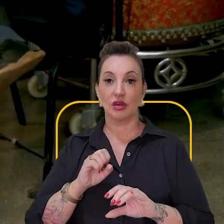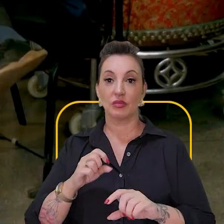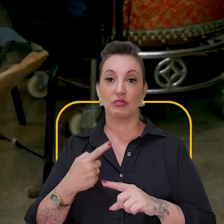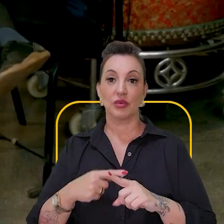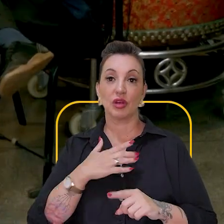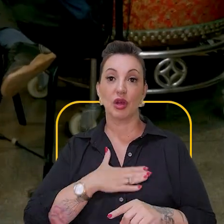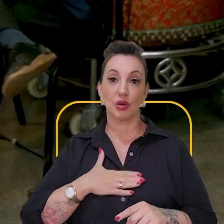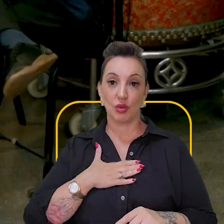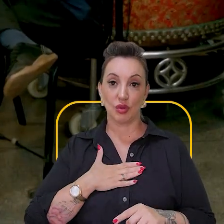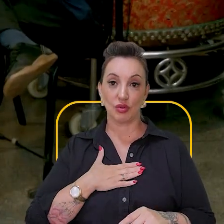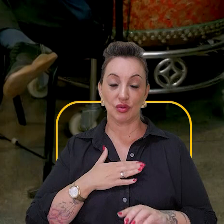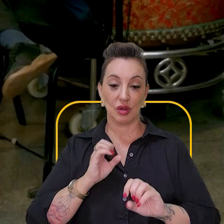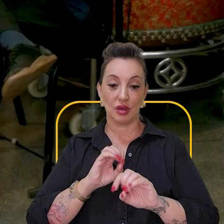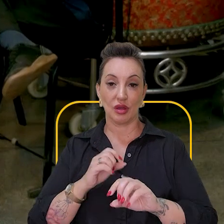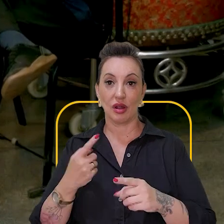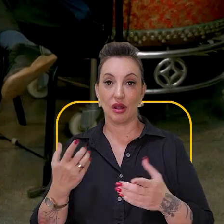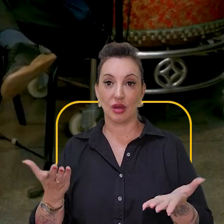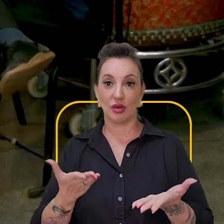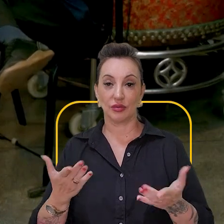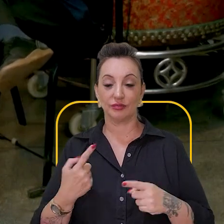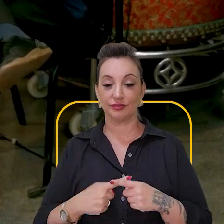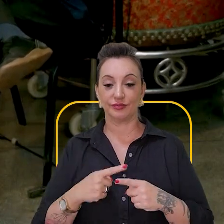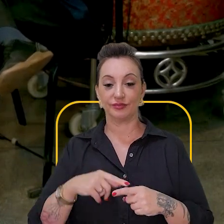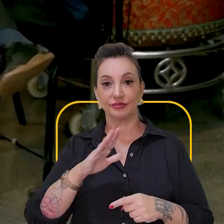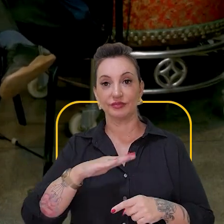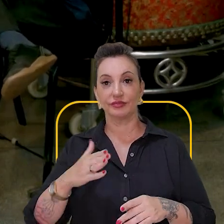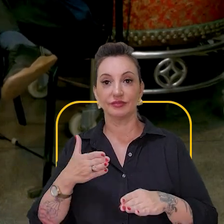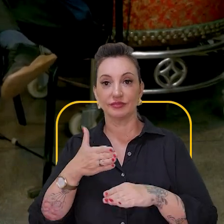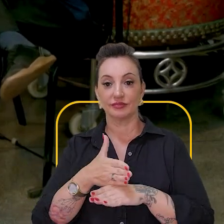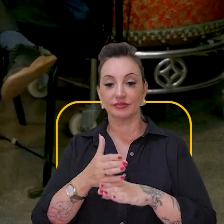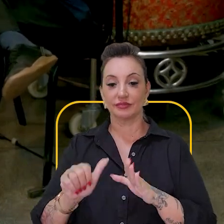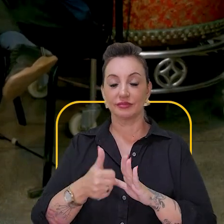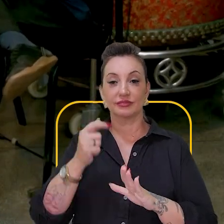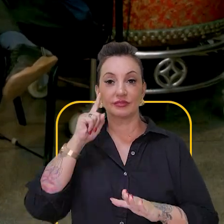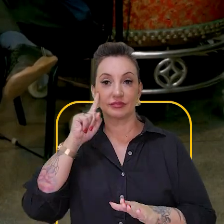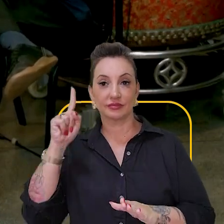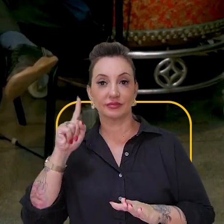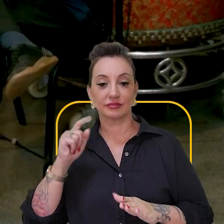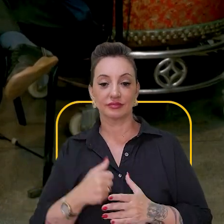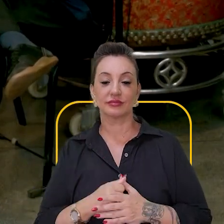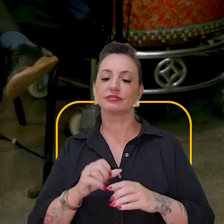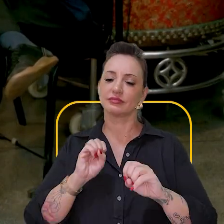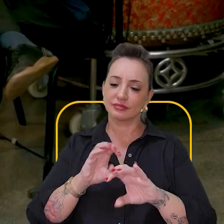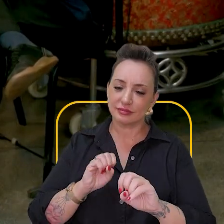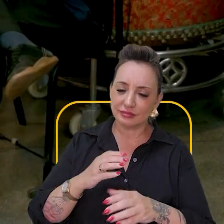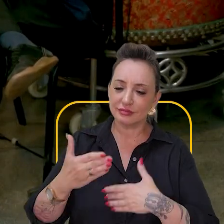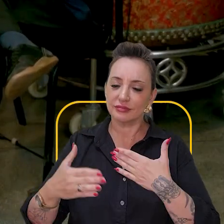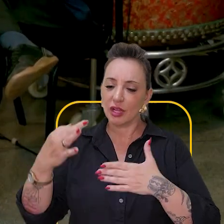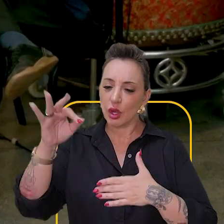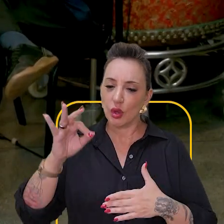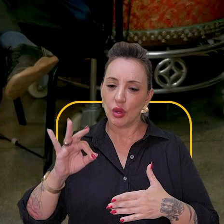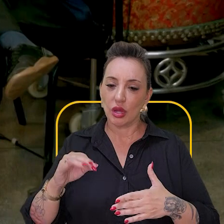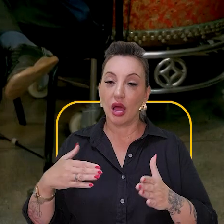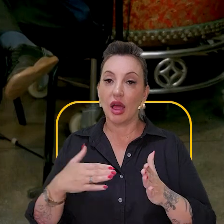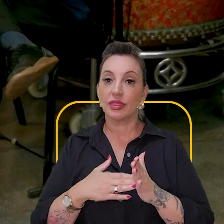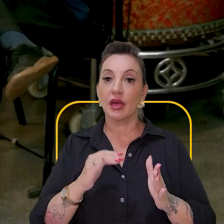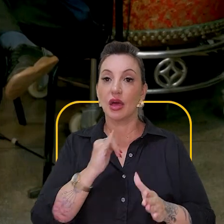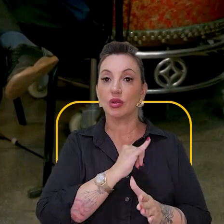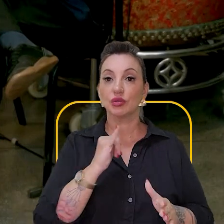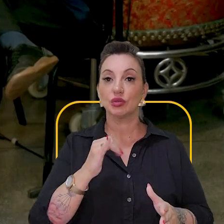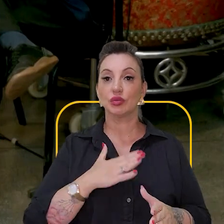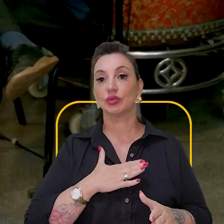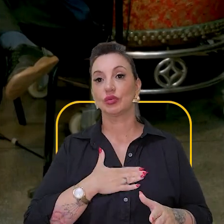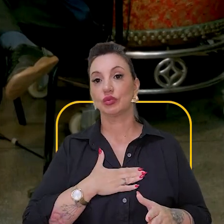aula por gosto eu dou aula hoje do aluno que entra no primeiro dia eu vou lá eu corrijo quanto aos